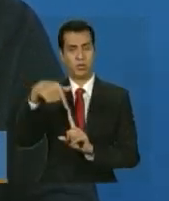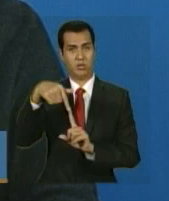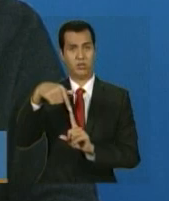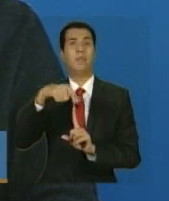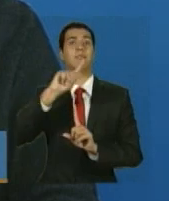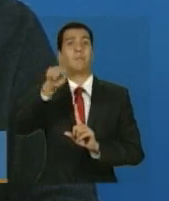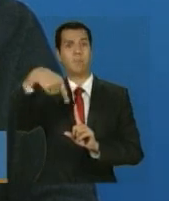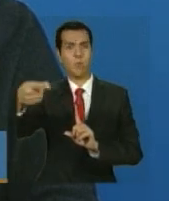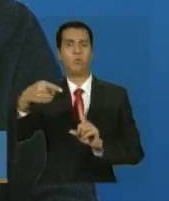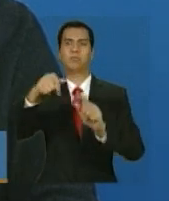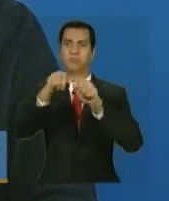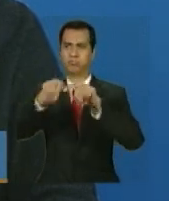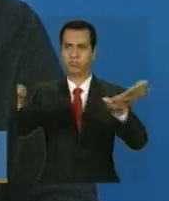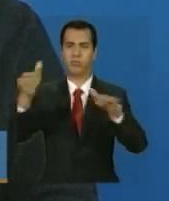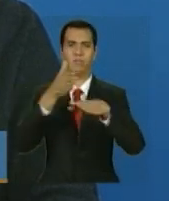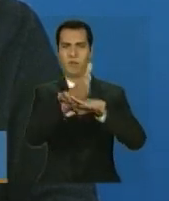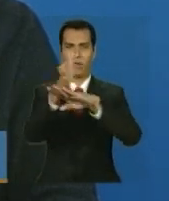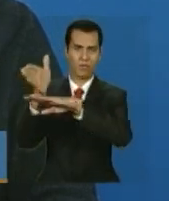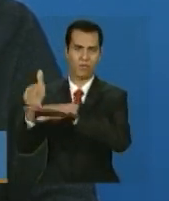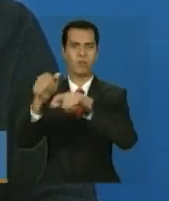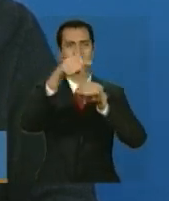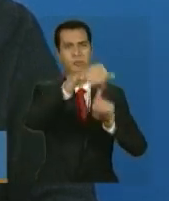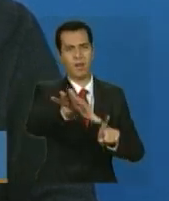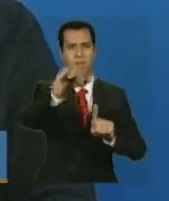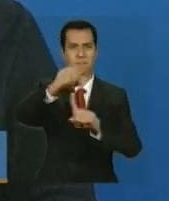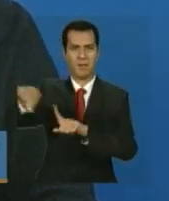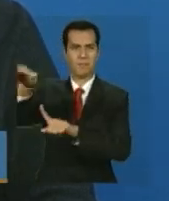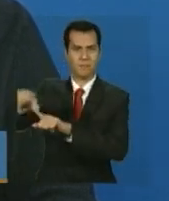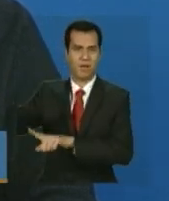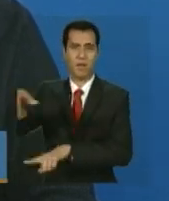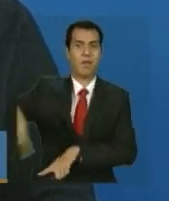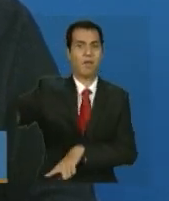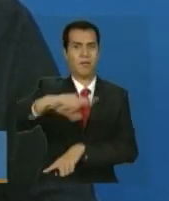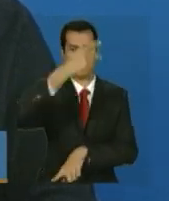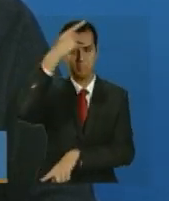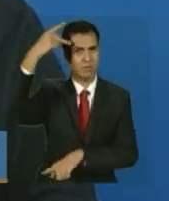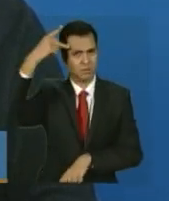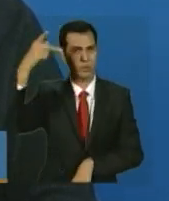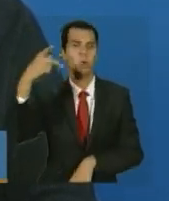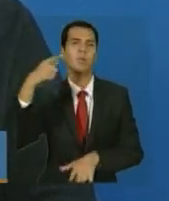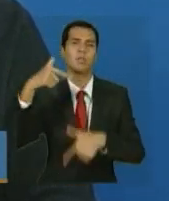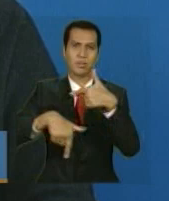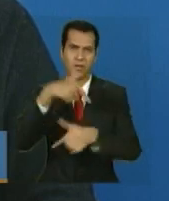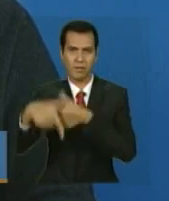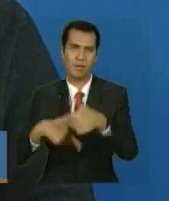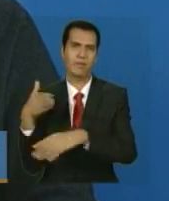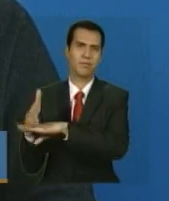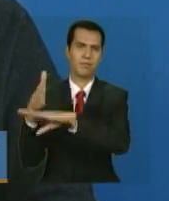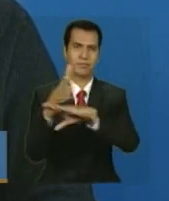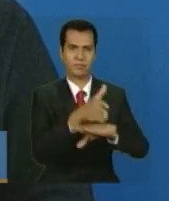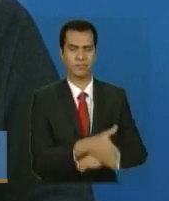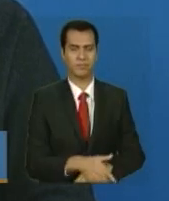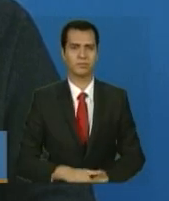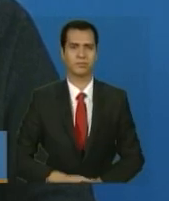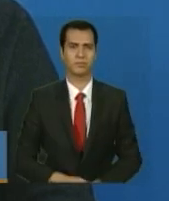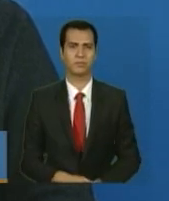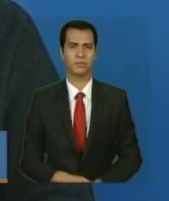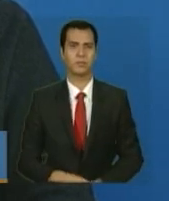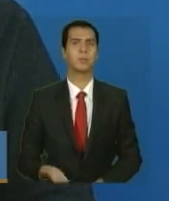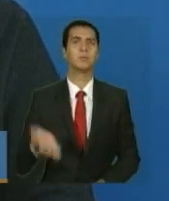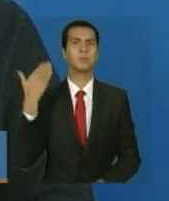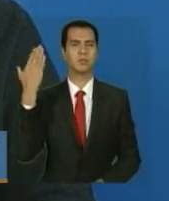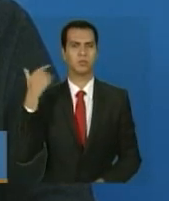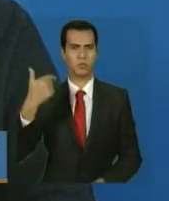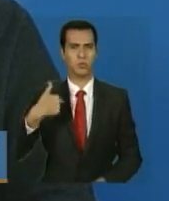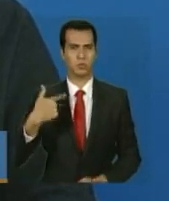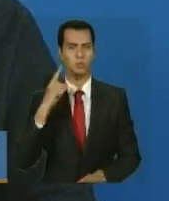entrevistadores, que são eles que vão trabalhar, de fato, na entrevista. E estivemos recentemente com a coordenadora estadual,